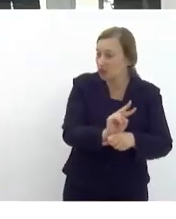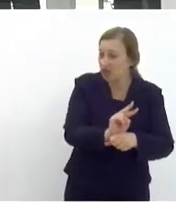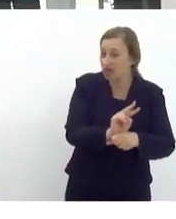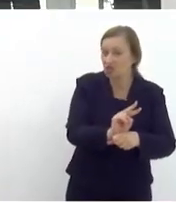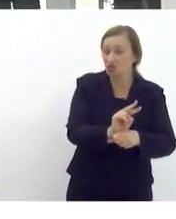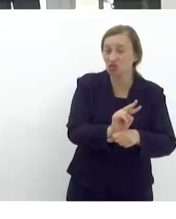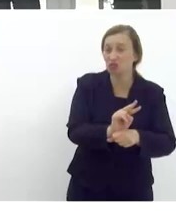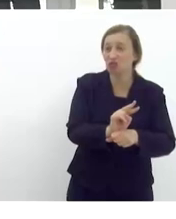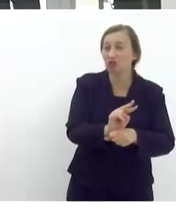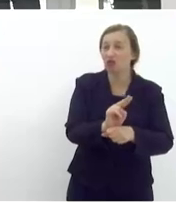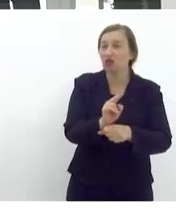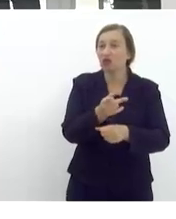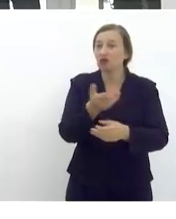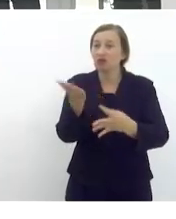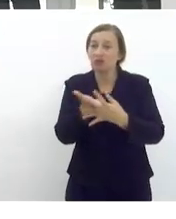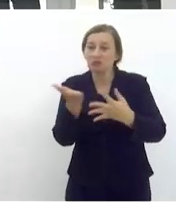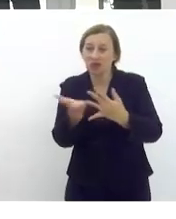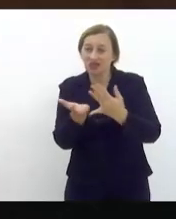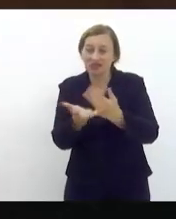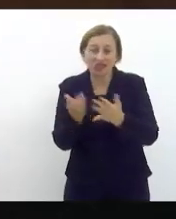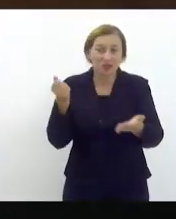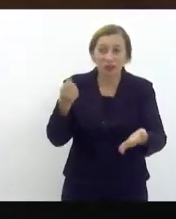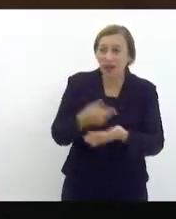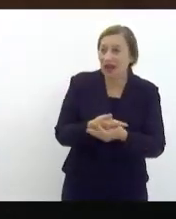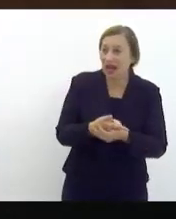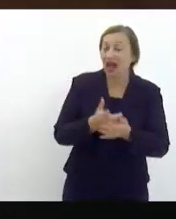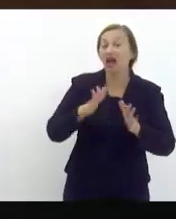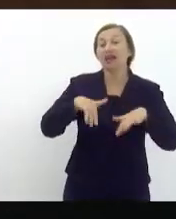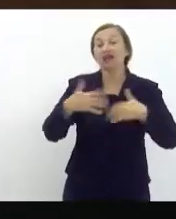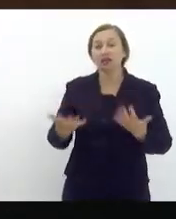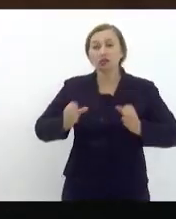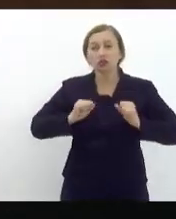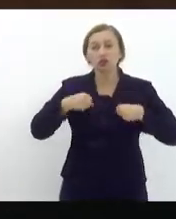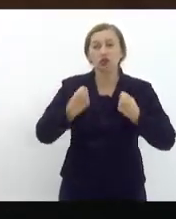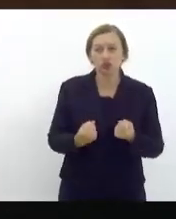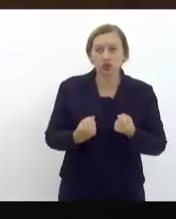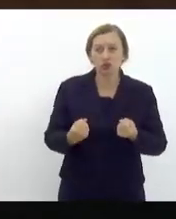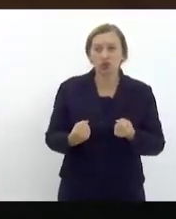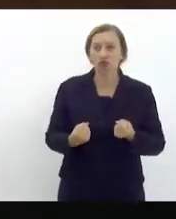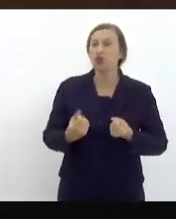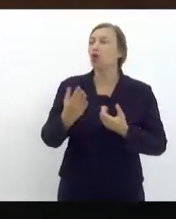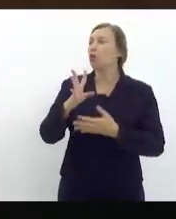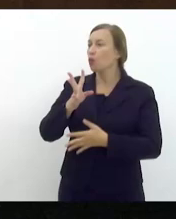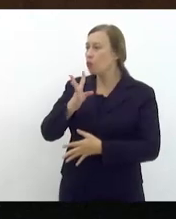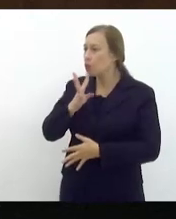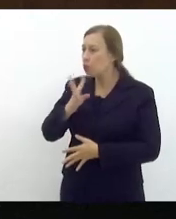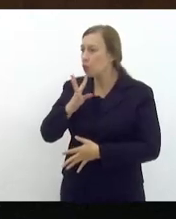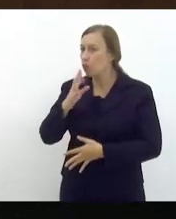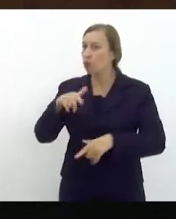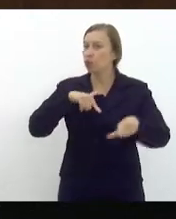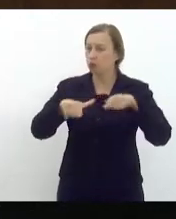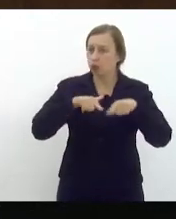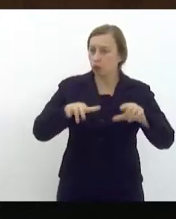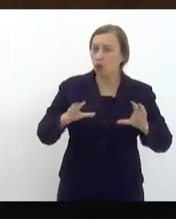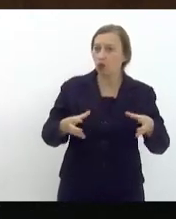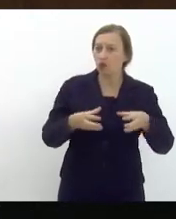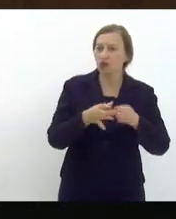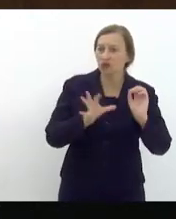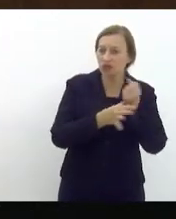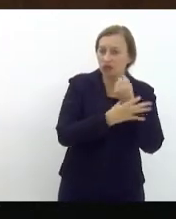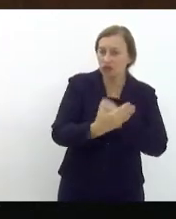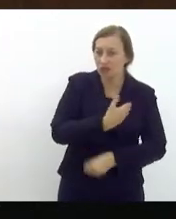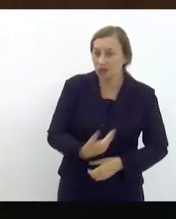com prestações a pagar então num esforço concentrado e aqui reconhecido brilhante trabalho da comissão de Segurança Pública